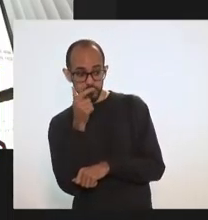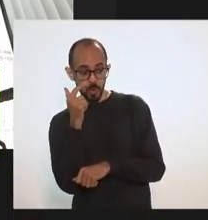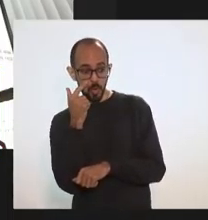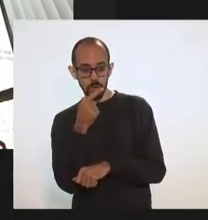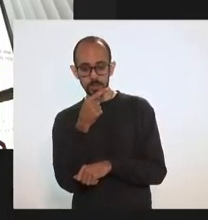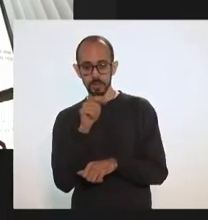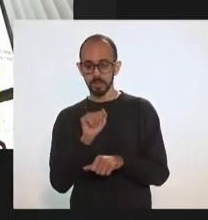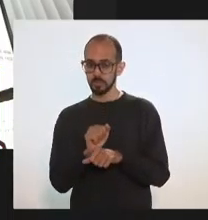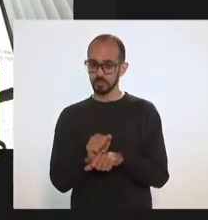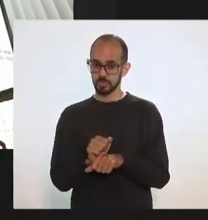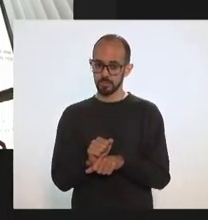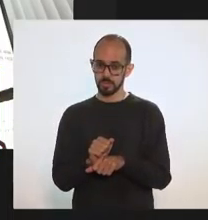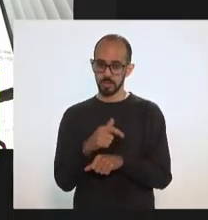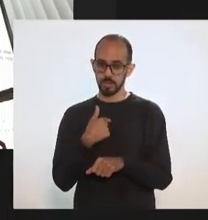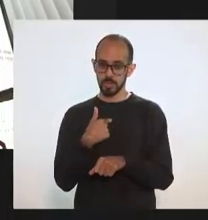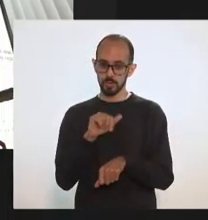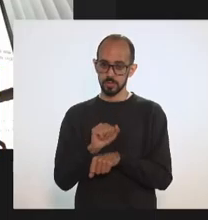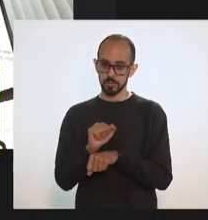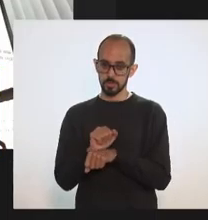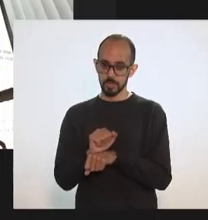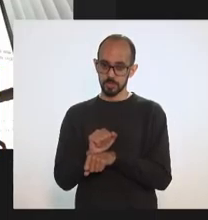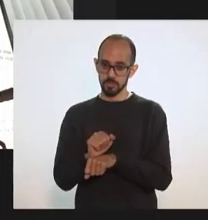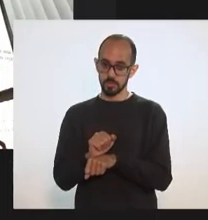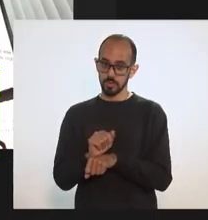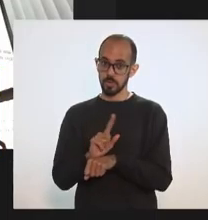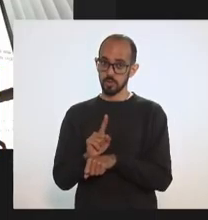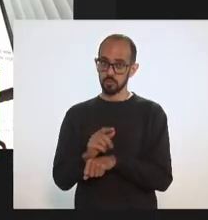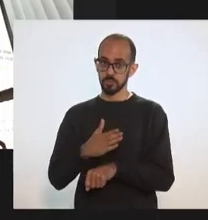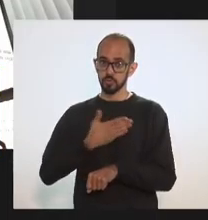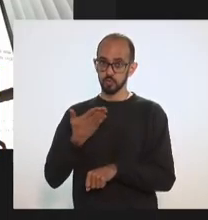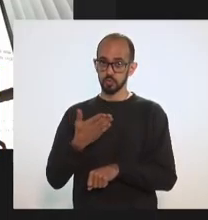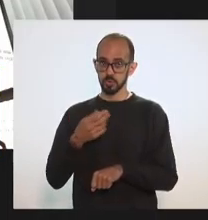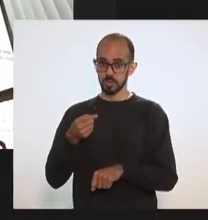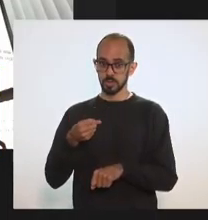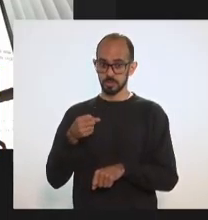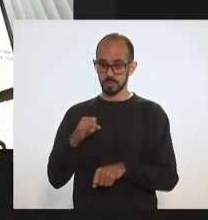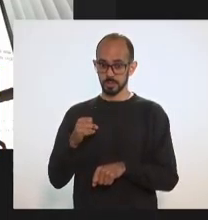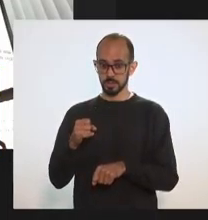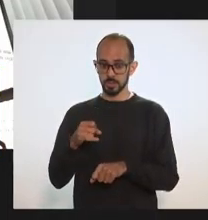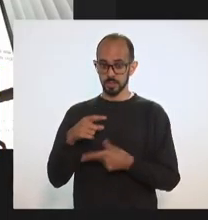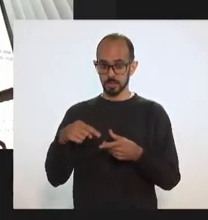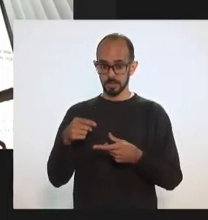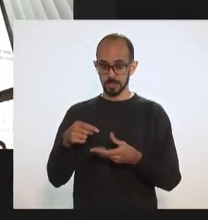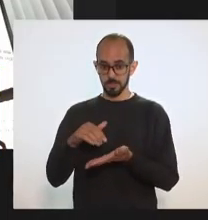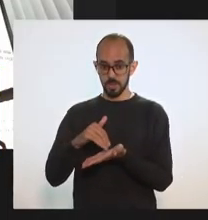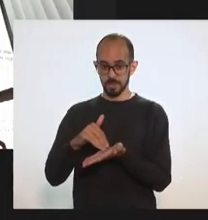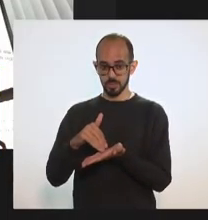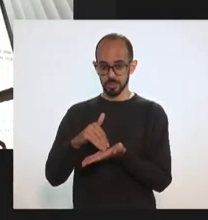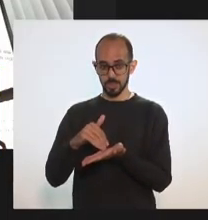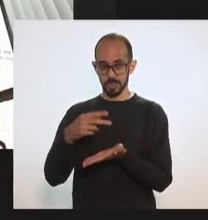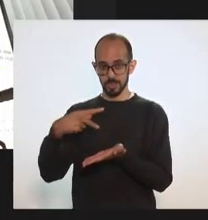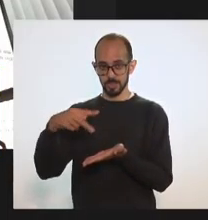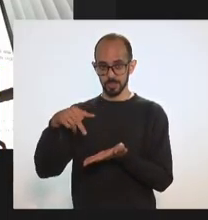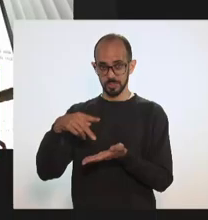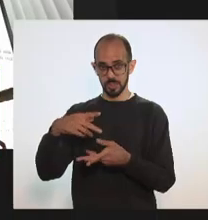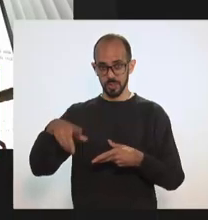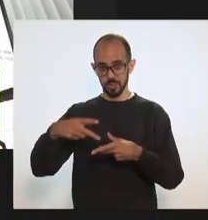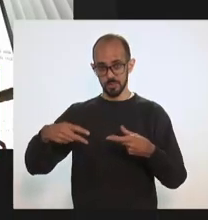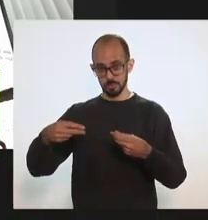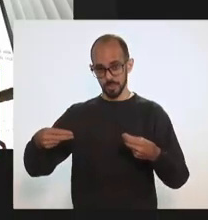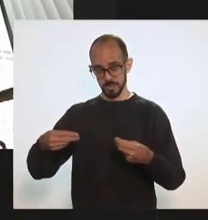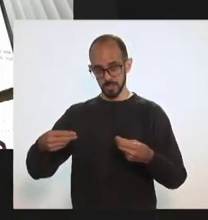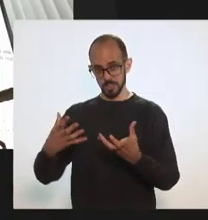Então, retirado de pauta. Retirado de pauta. Amorim, está tudo bem? Eu estou observando e